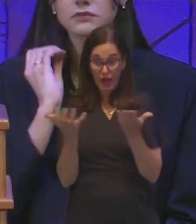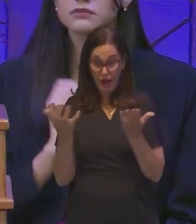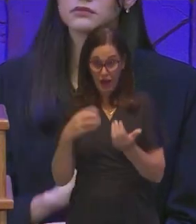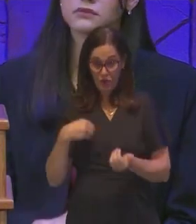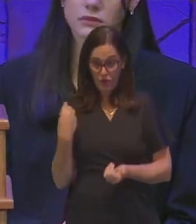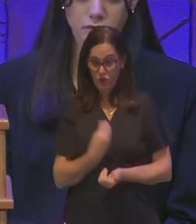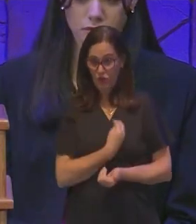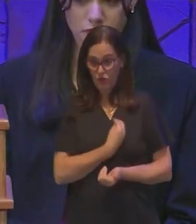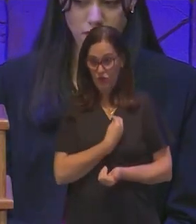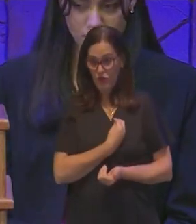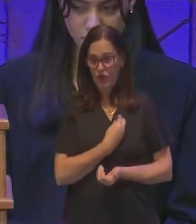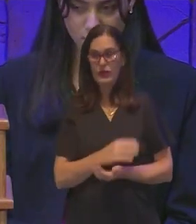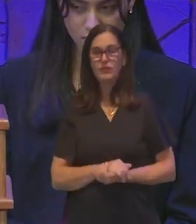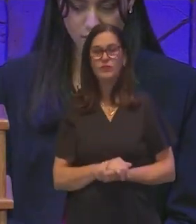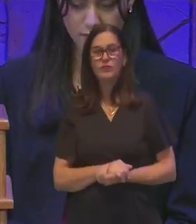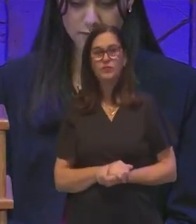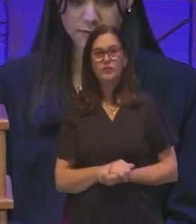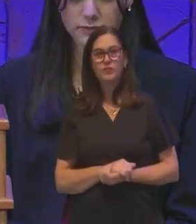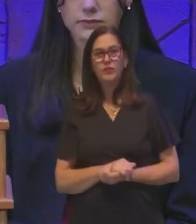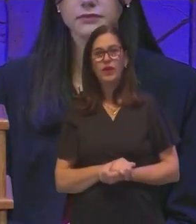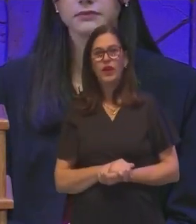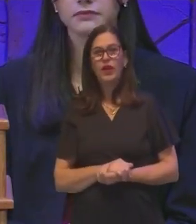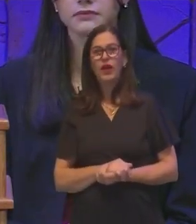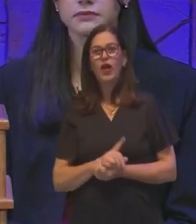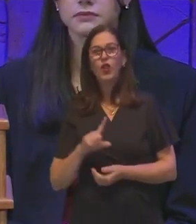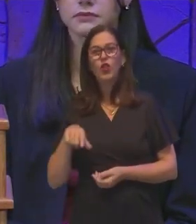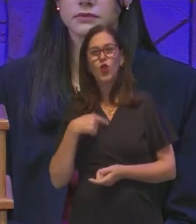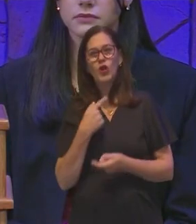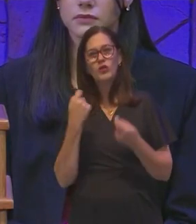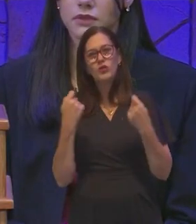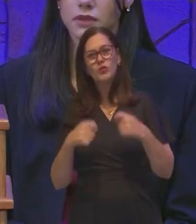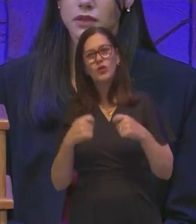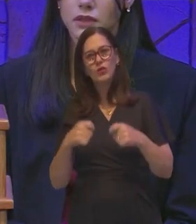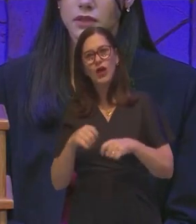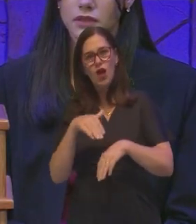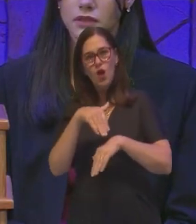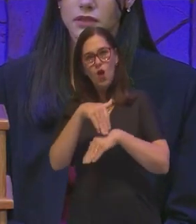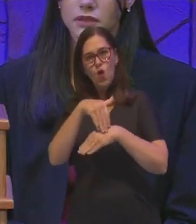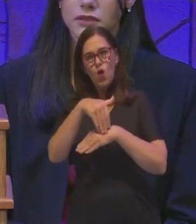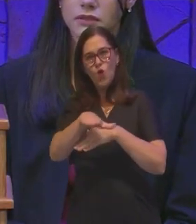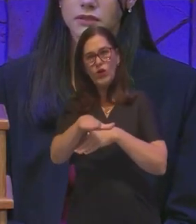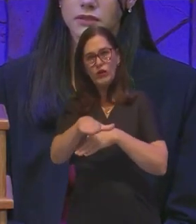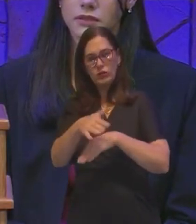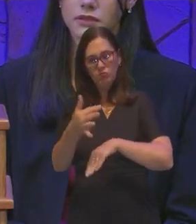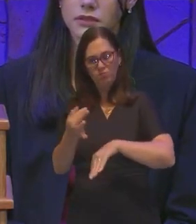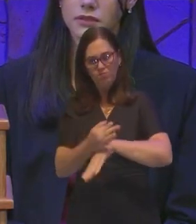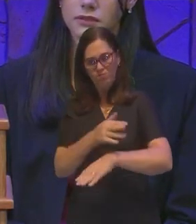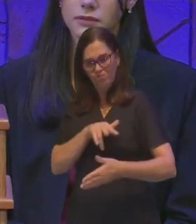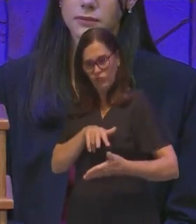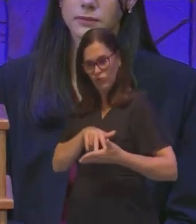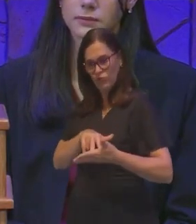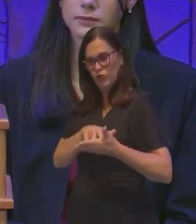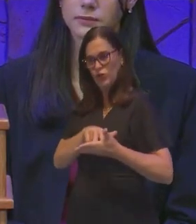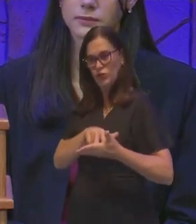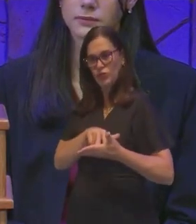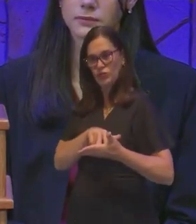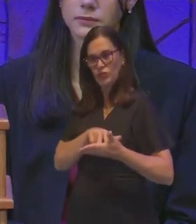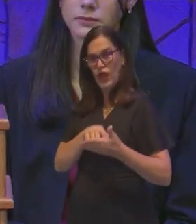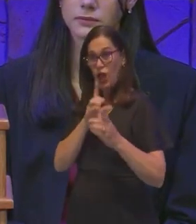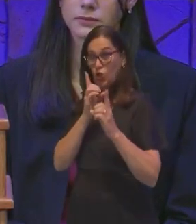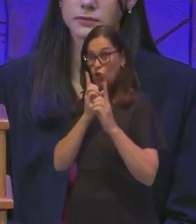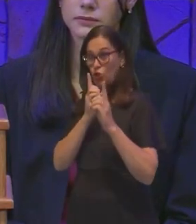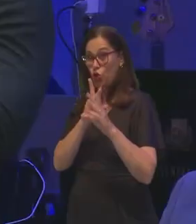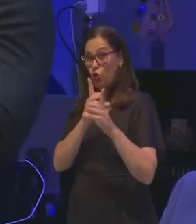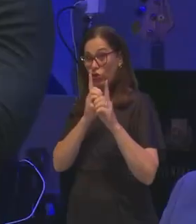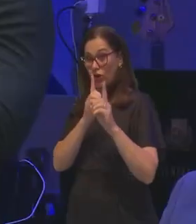ser, é que nós precisamos continuar perseverando na